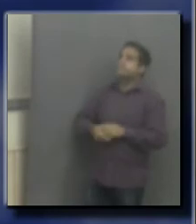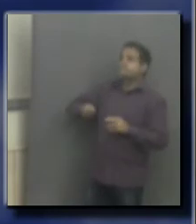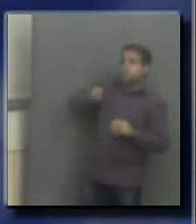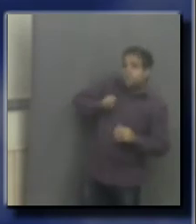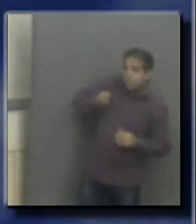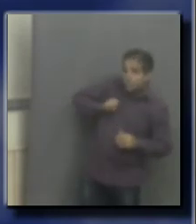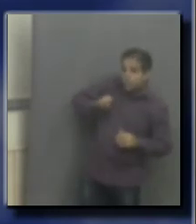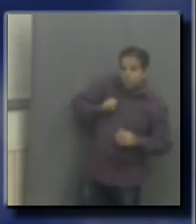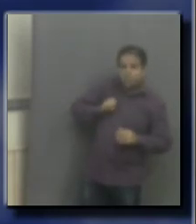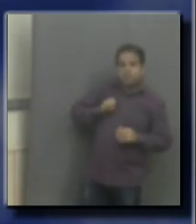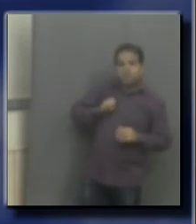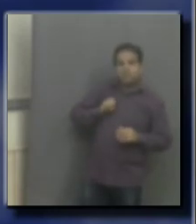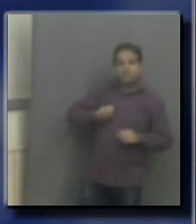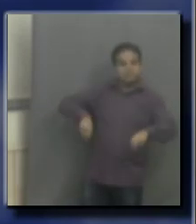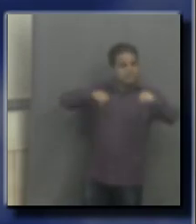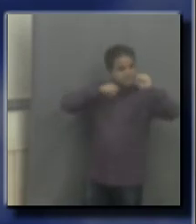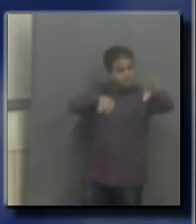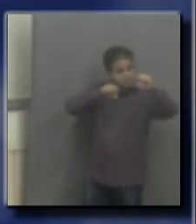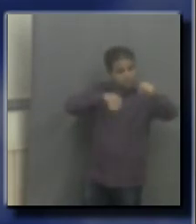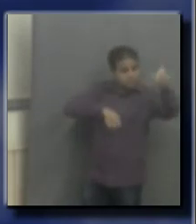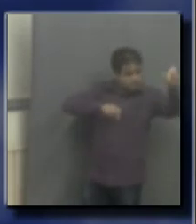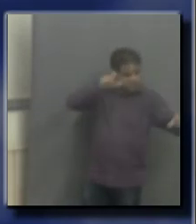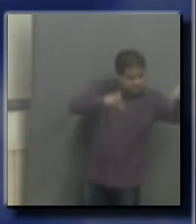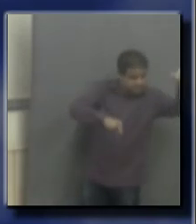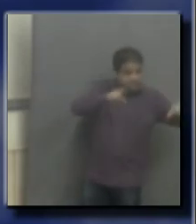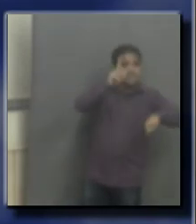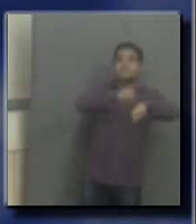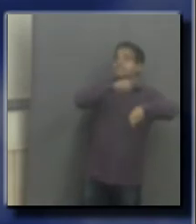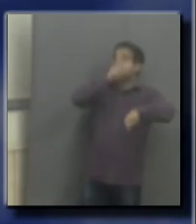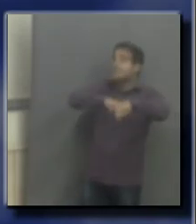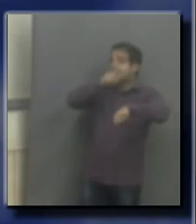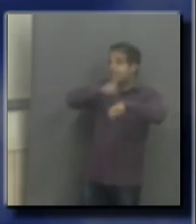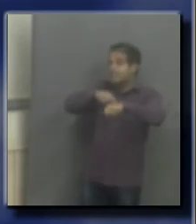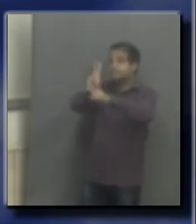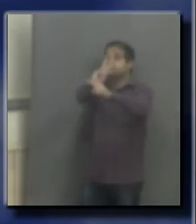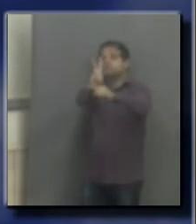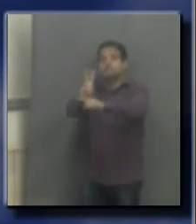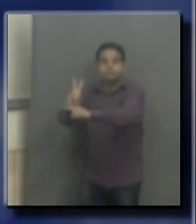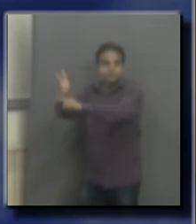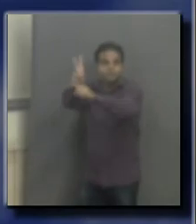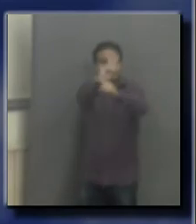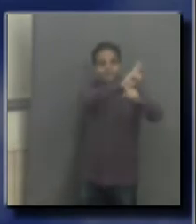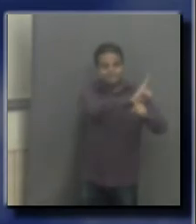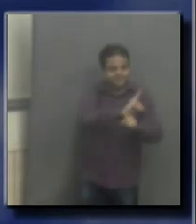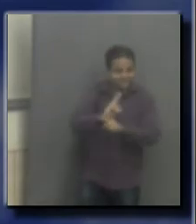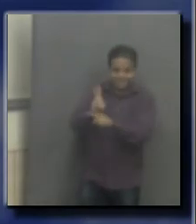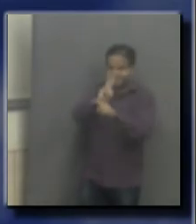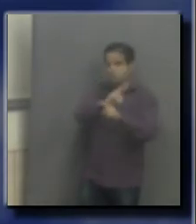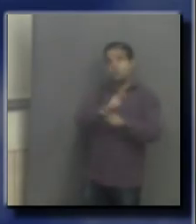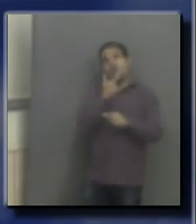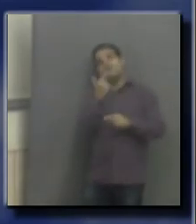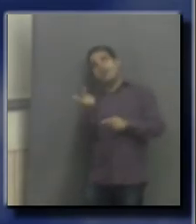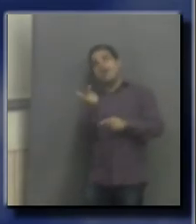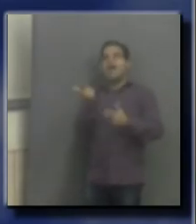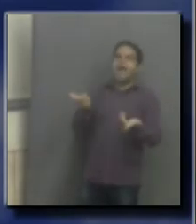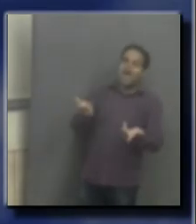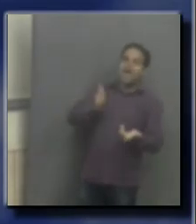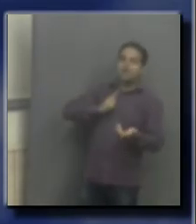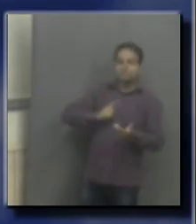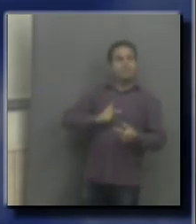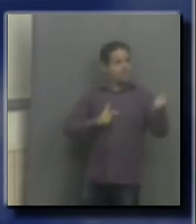Número de orientandos por tempo de supervisão, né? Não adianta só dizer que eu tenho que ter